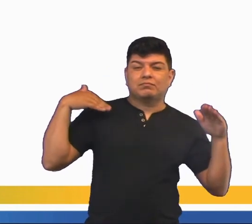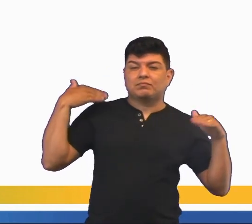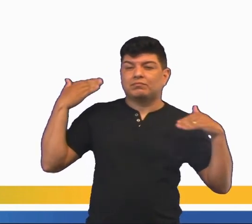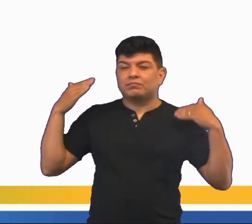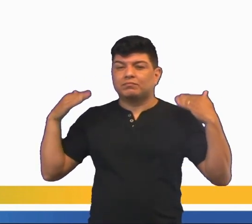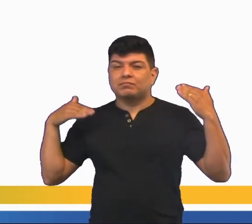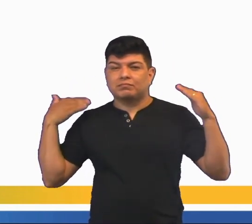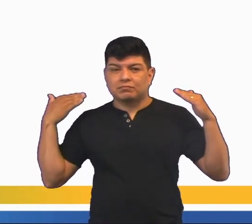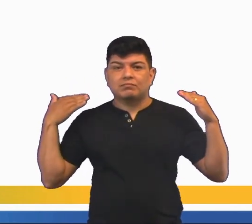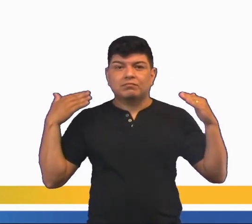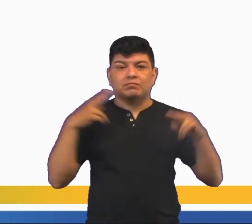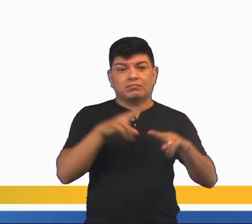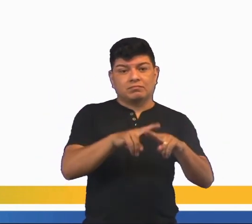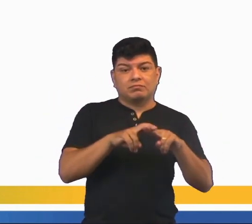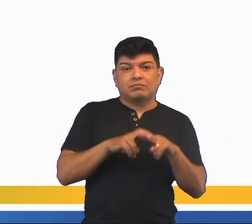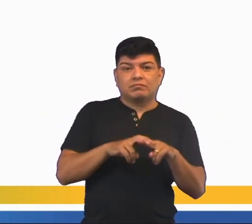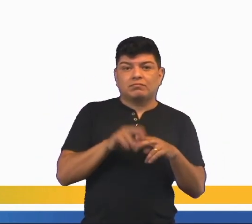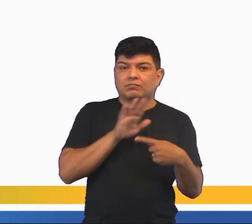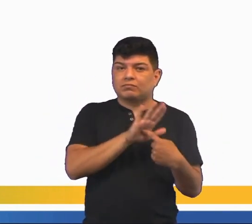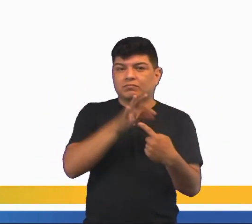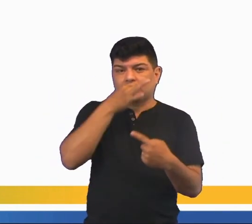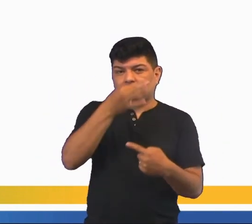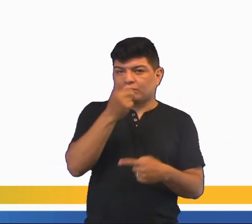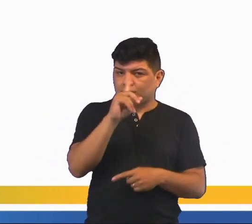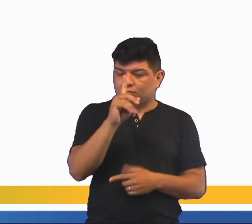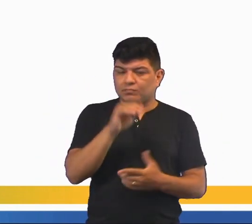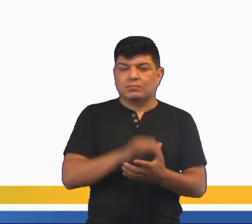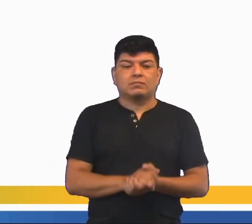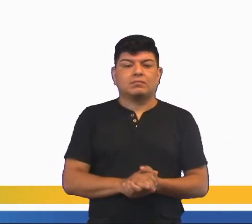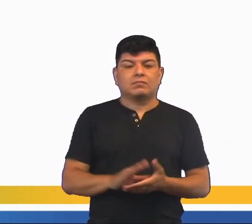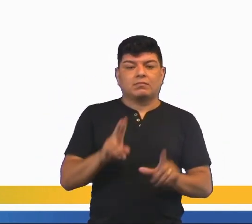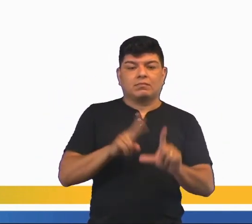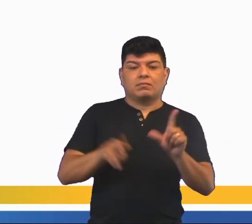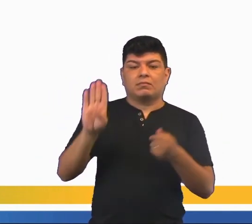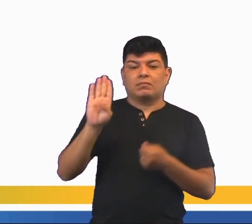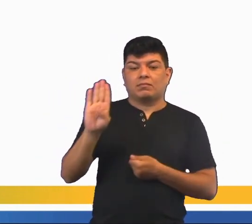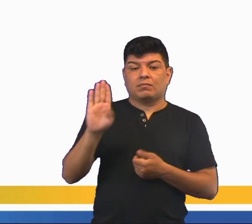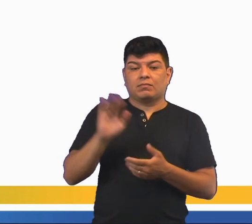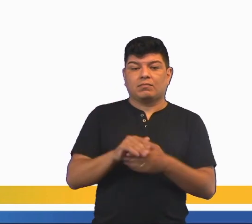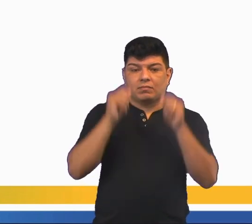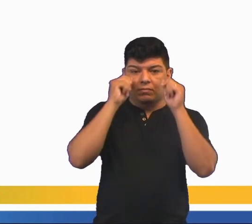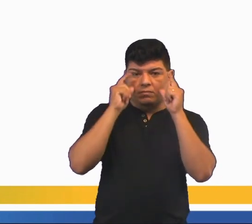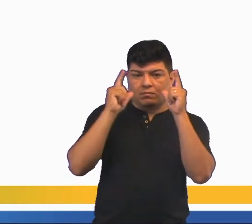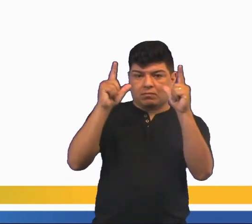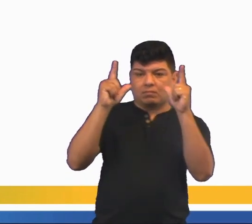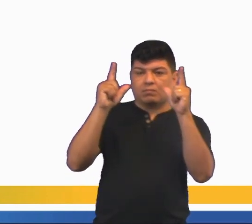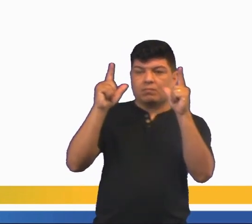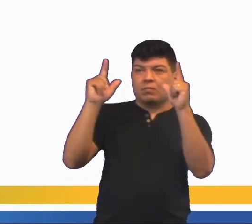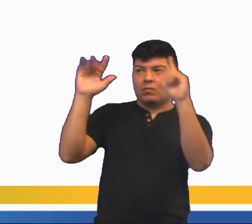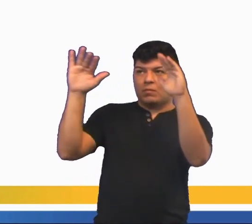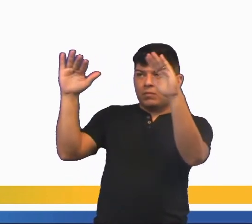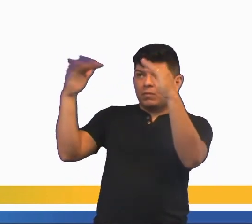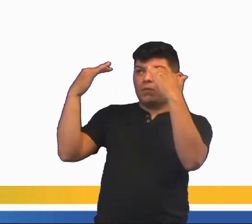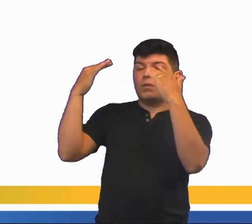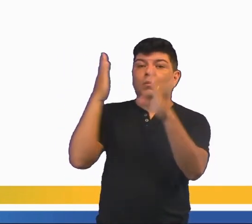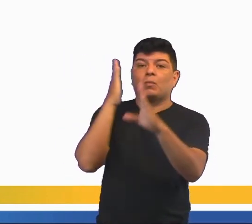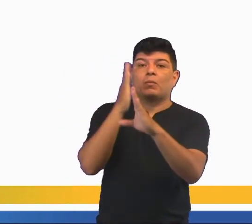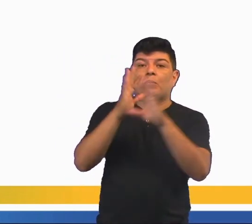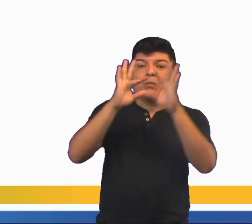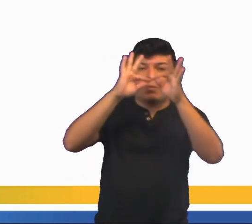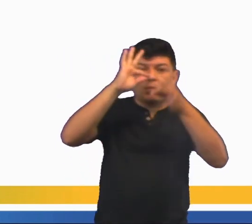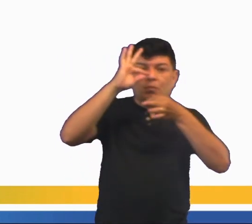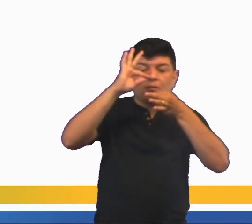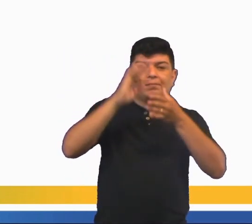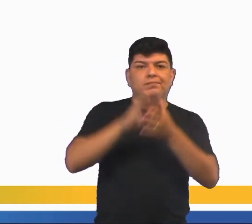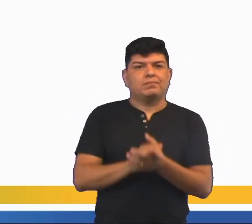pelo pomar. Então, não expressa uma opinião. Na alternativa B, sua atenção foi capturada por um cacho